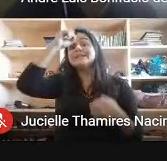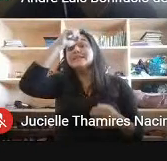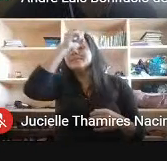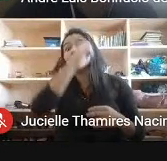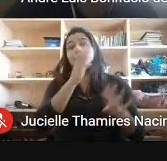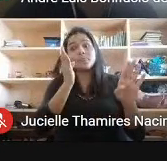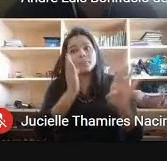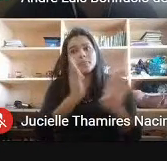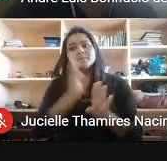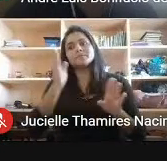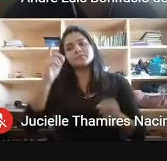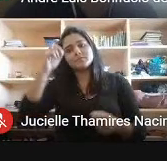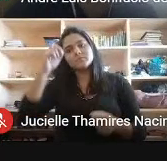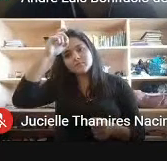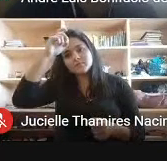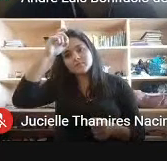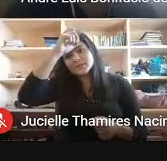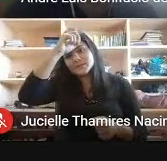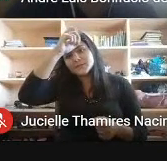ele envolve